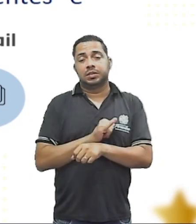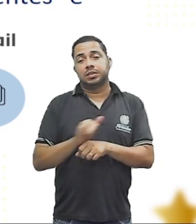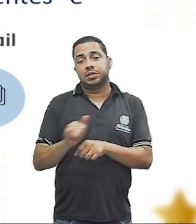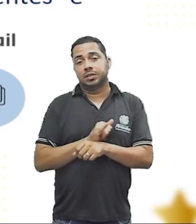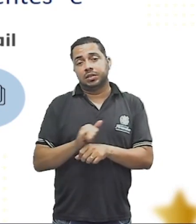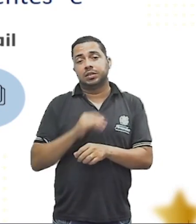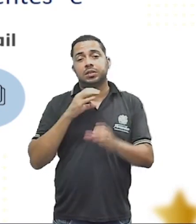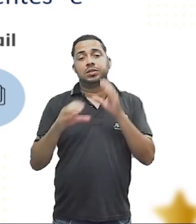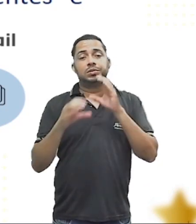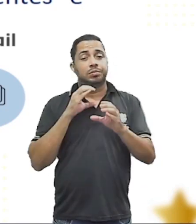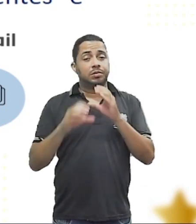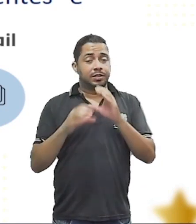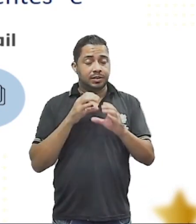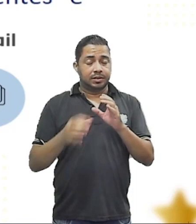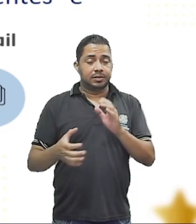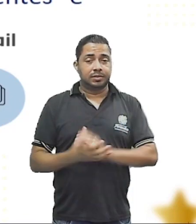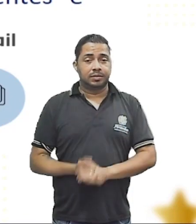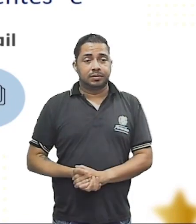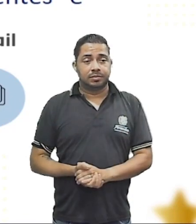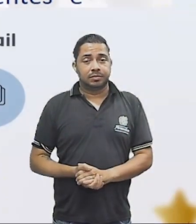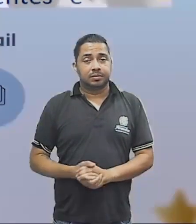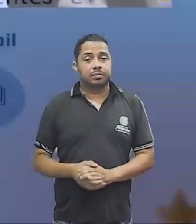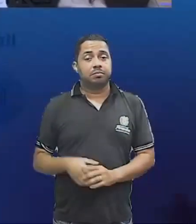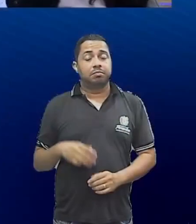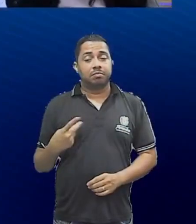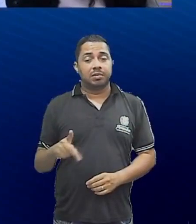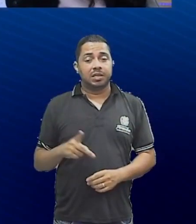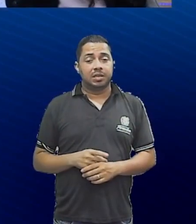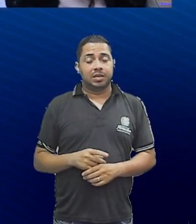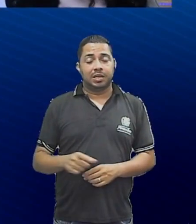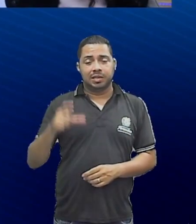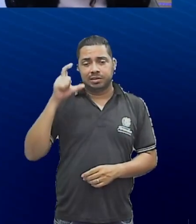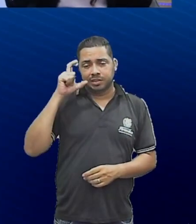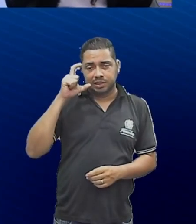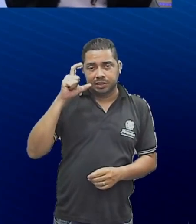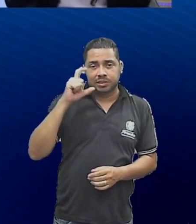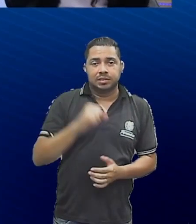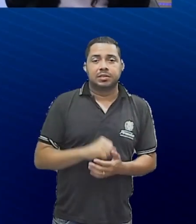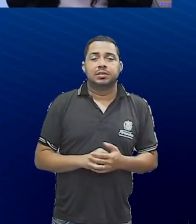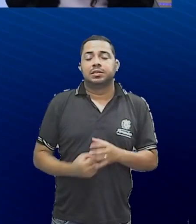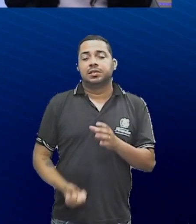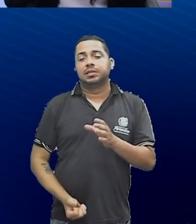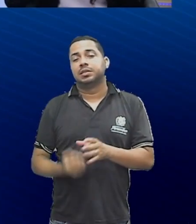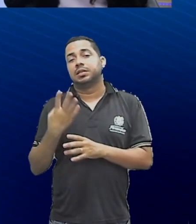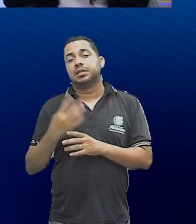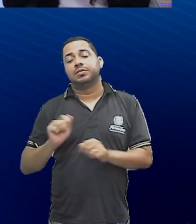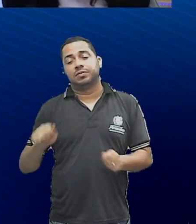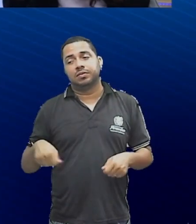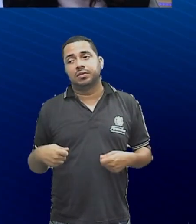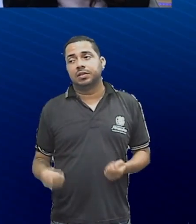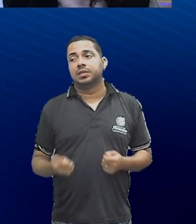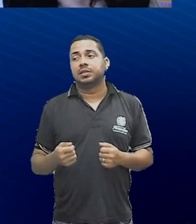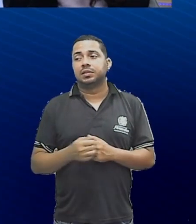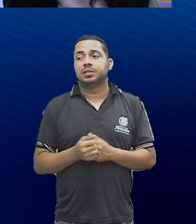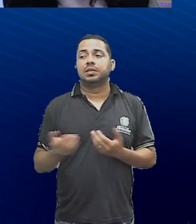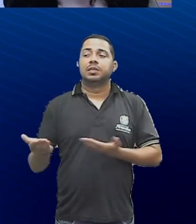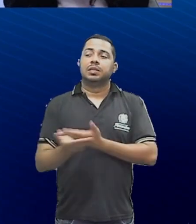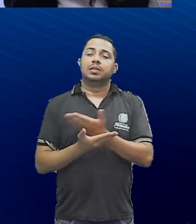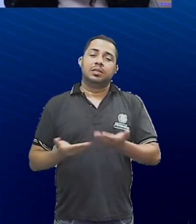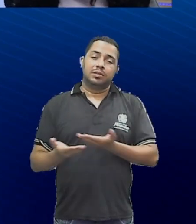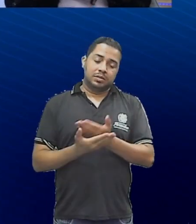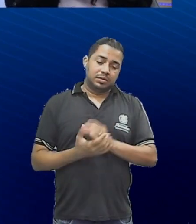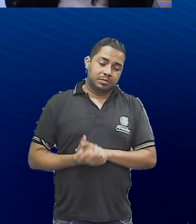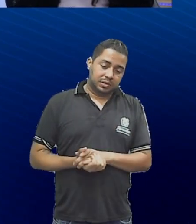de comunicação para atrair, né? Criar e fortalecer